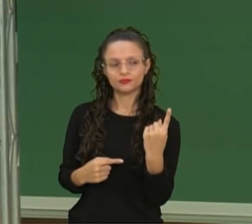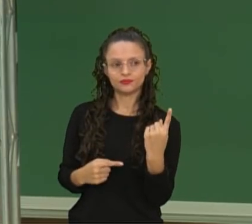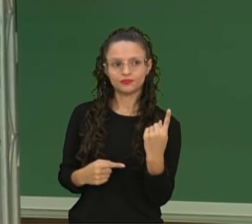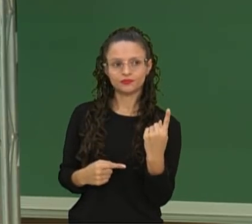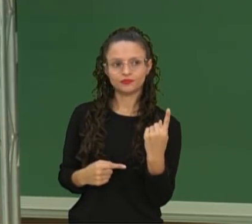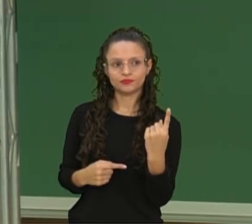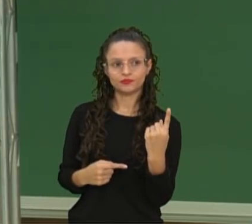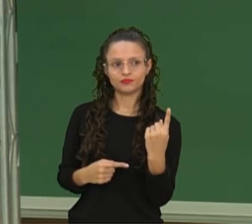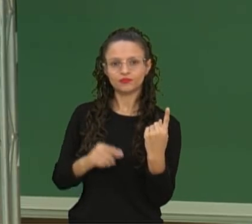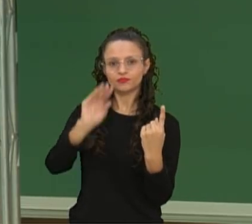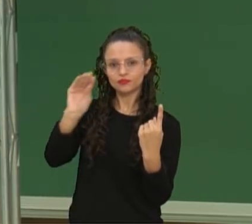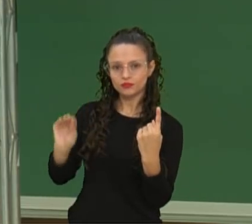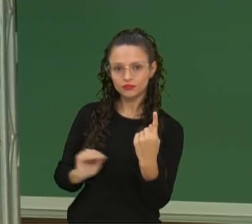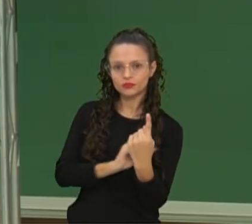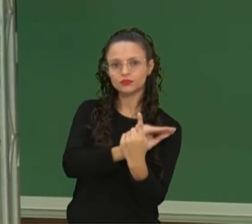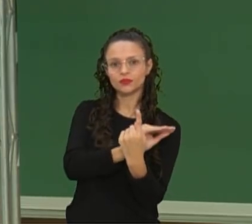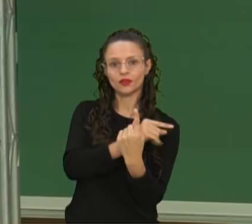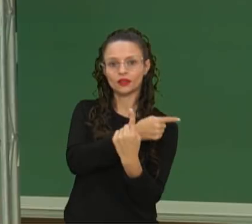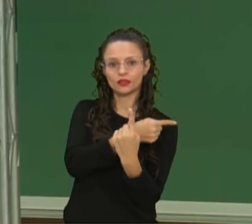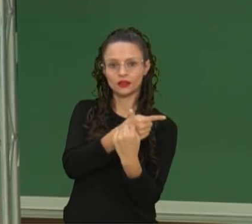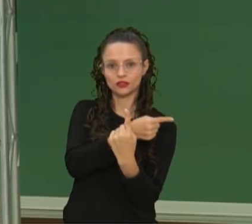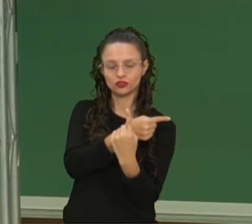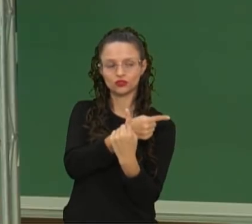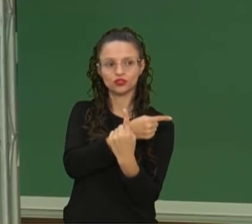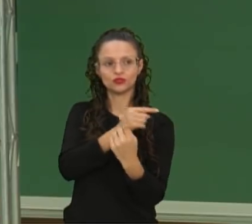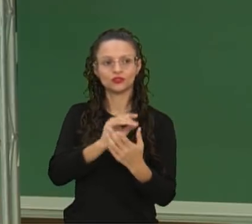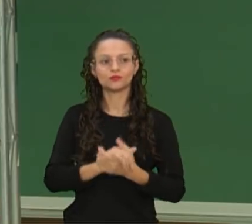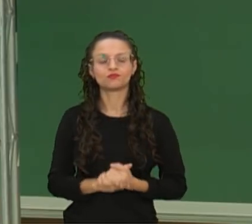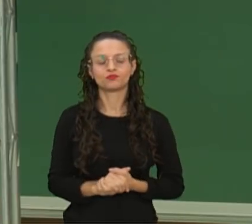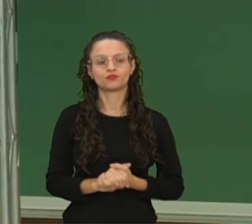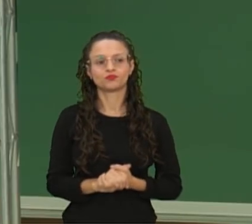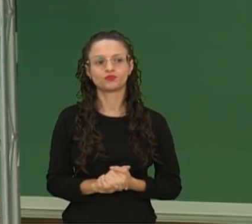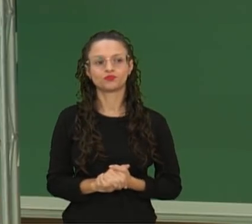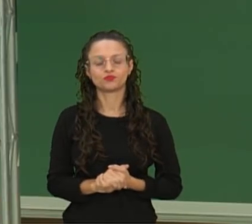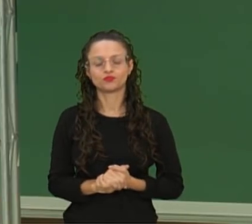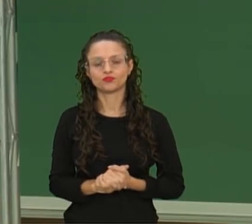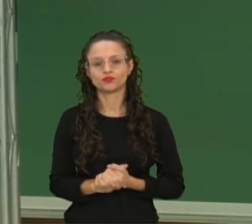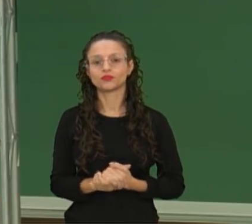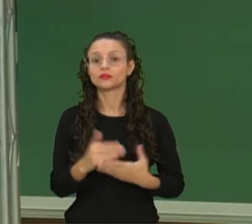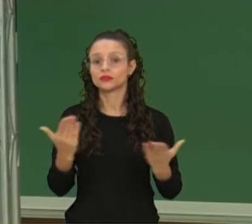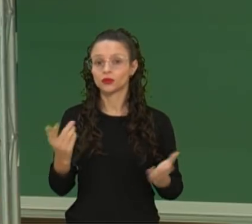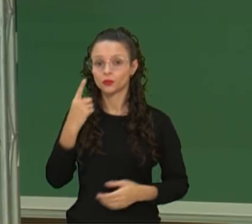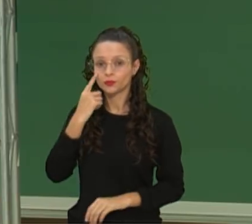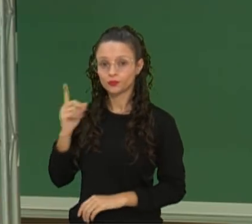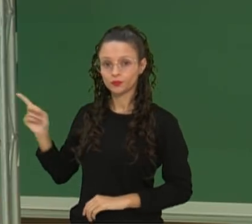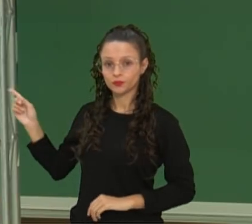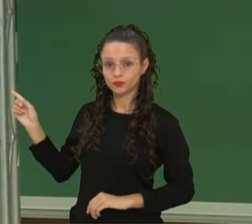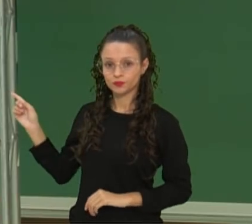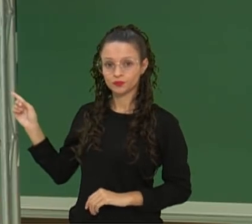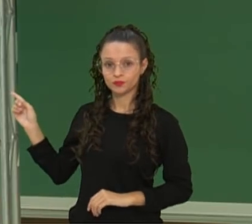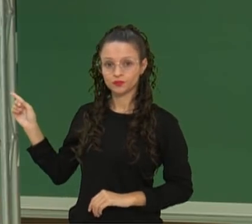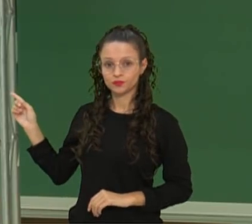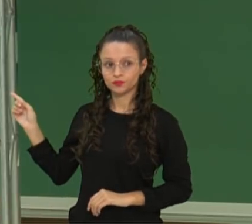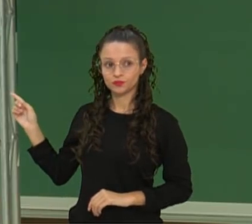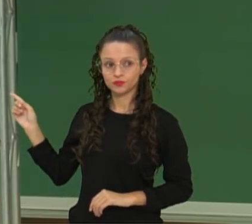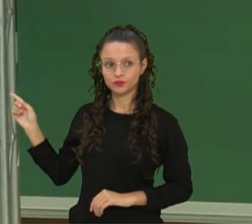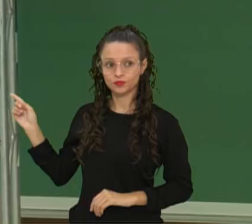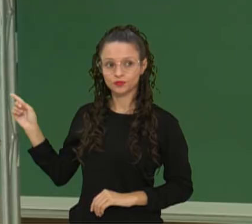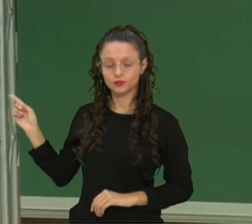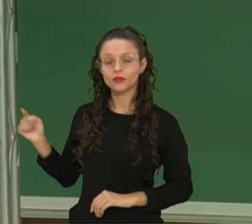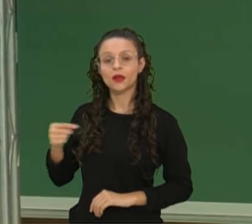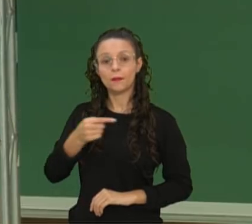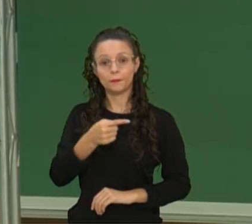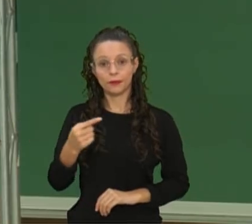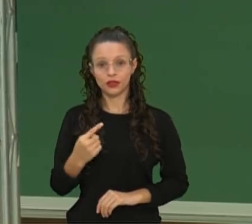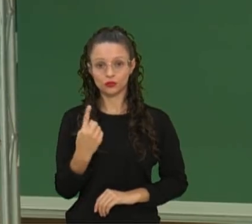a gente pode mandar para o outro lado negativo, né, via princípio aditivo. Então, fica menos 15 menos 1, que vai dar